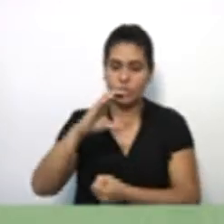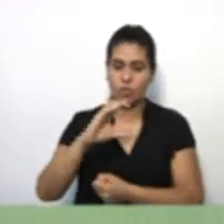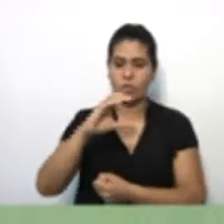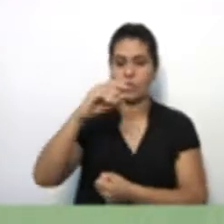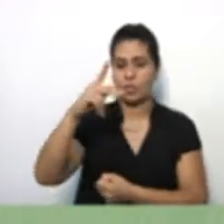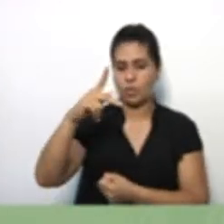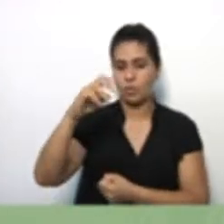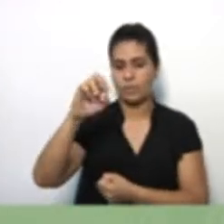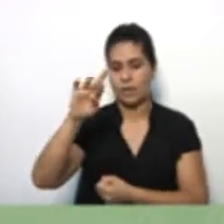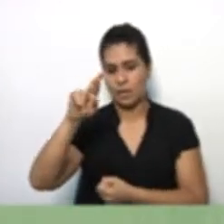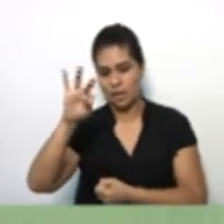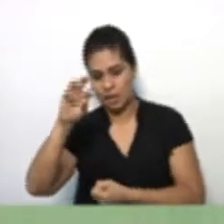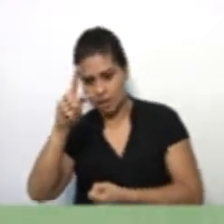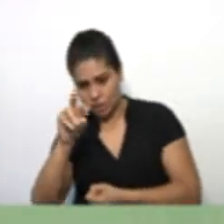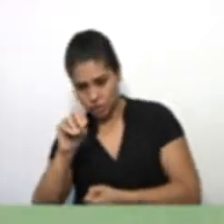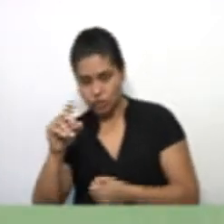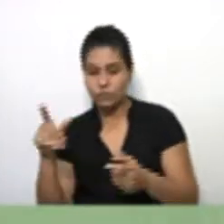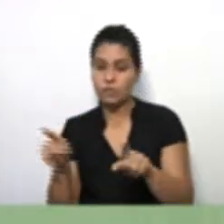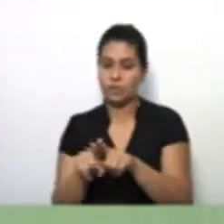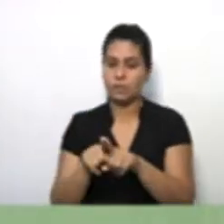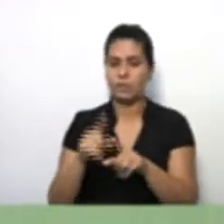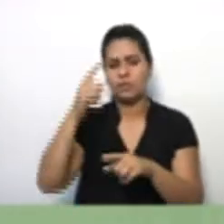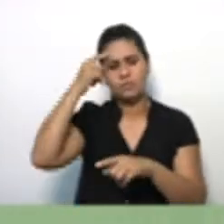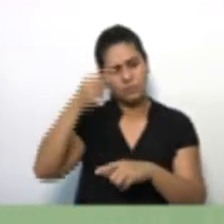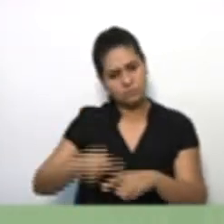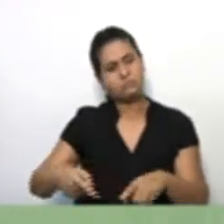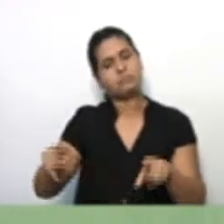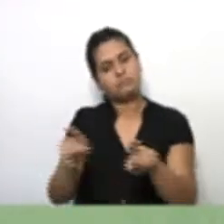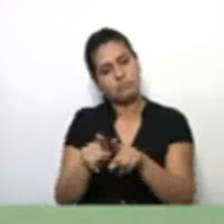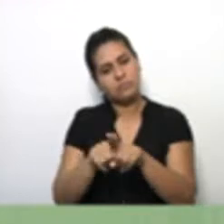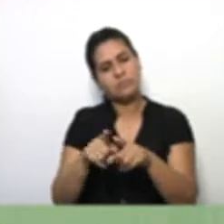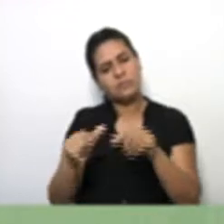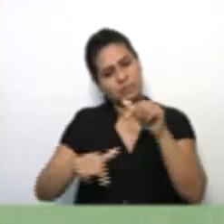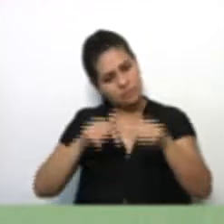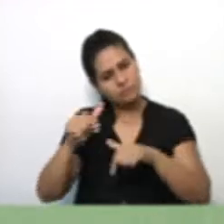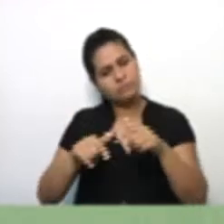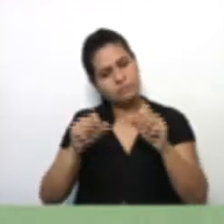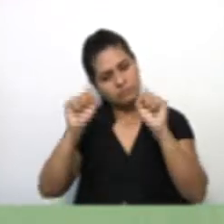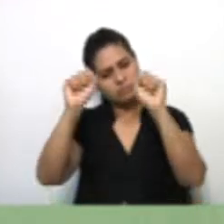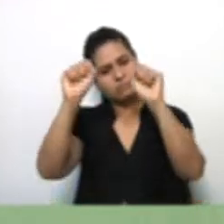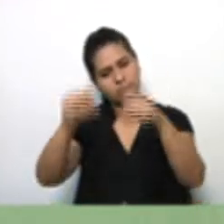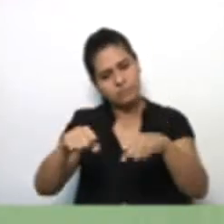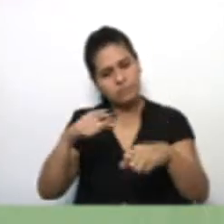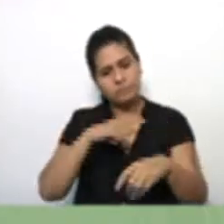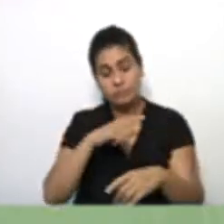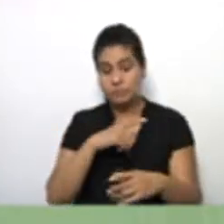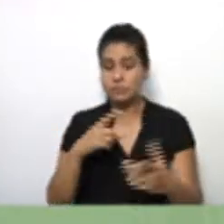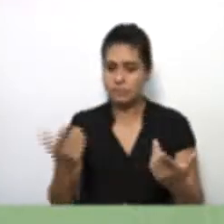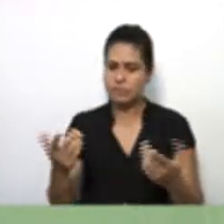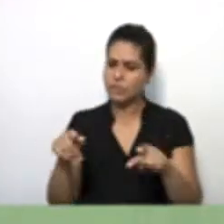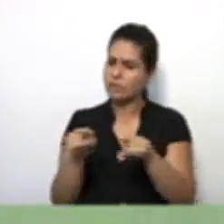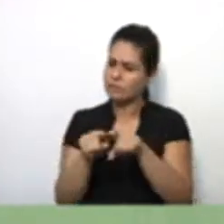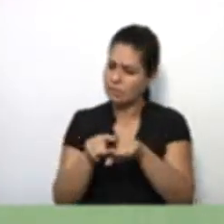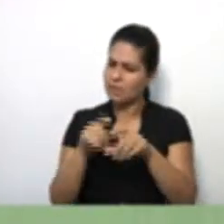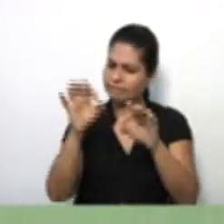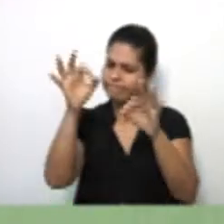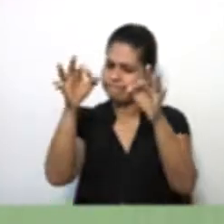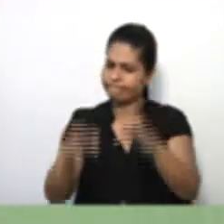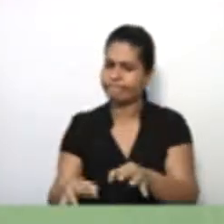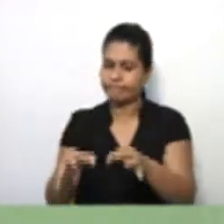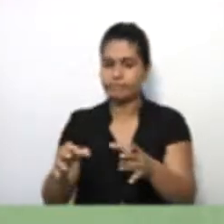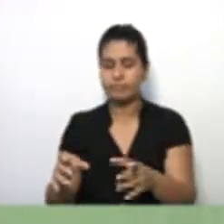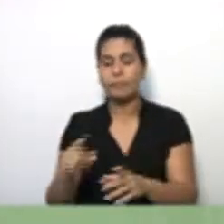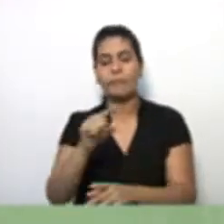cada participante tem um papel, tem o seu dever, tem a sua obrigação a desempenhar, é lógico, tarefas a executar, está muito certo.